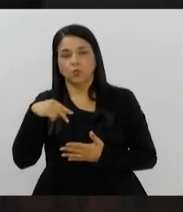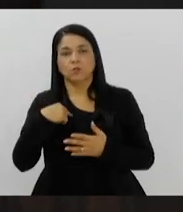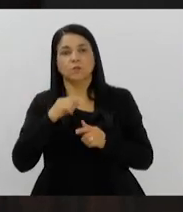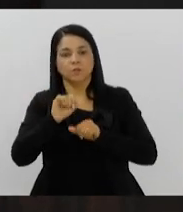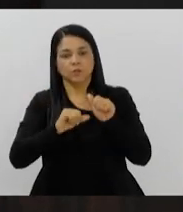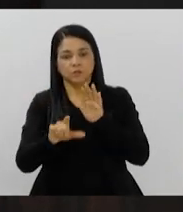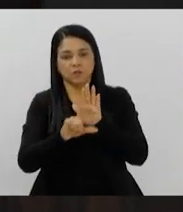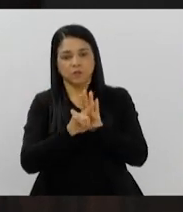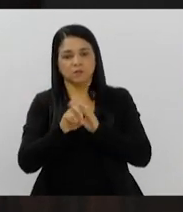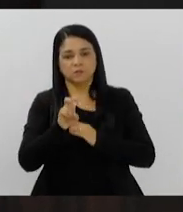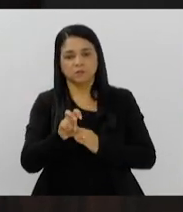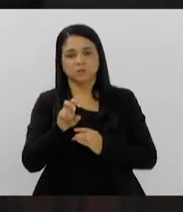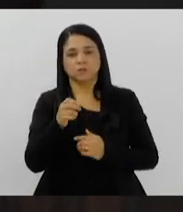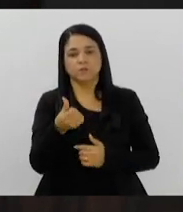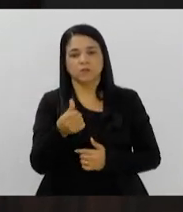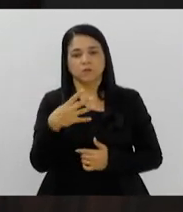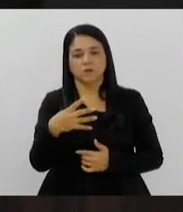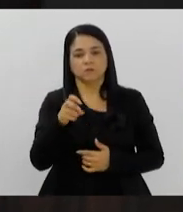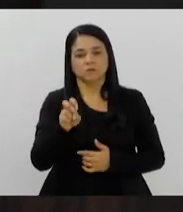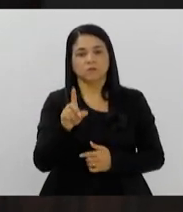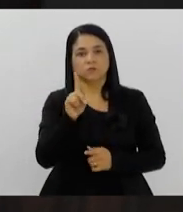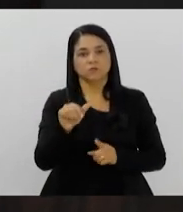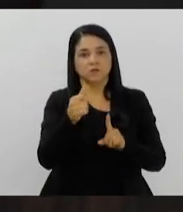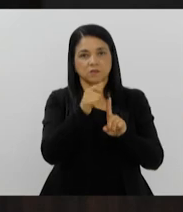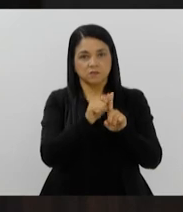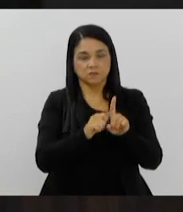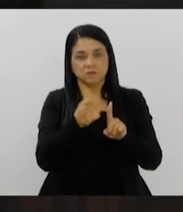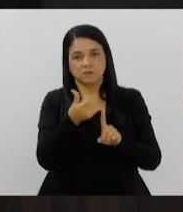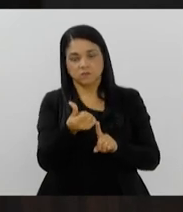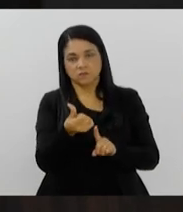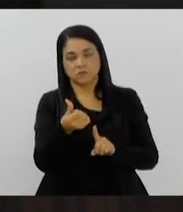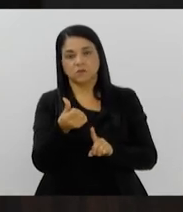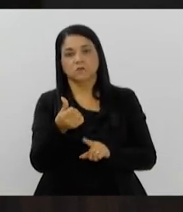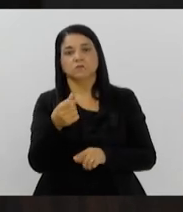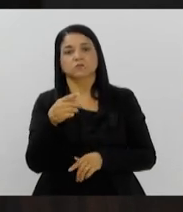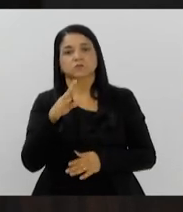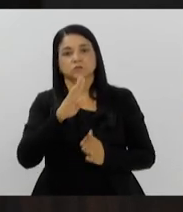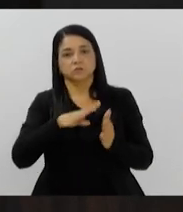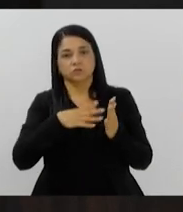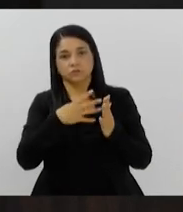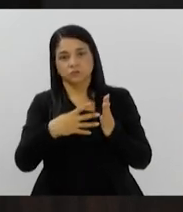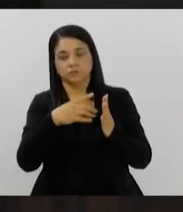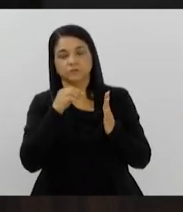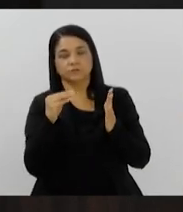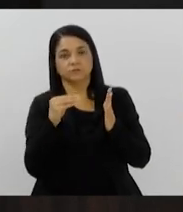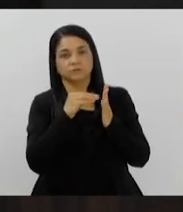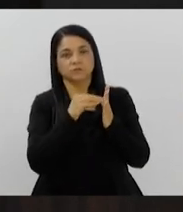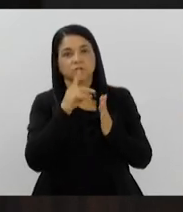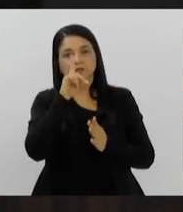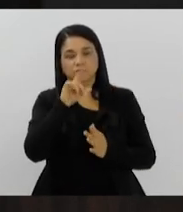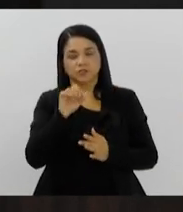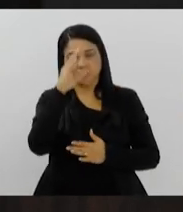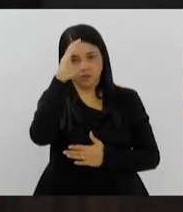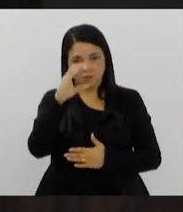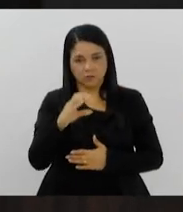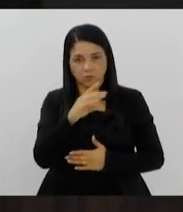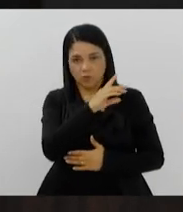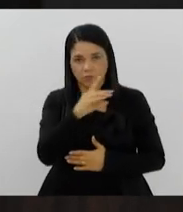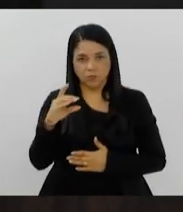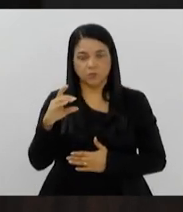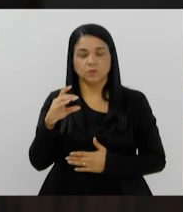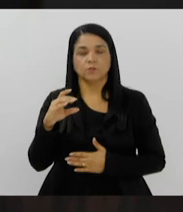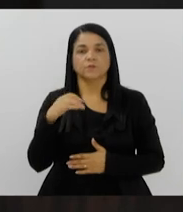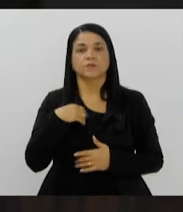lei 5645 de 6 de janeiro de 2010, instituindo o Dia Estadual do Católico Apostólico Romano.